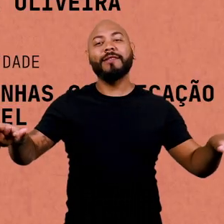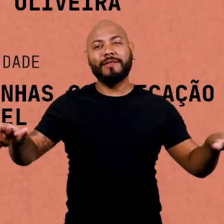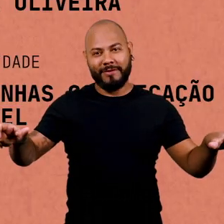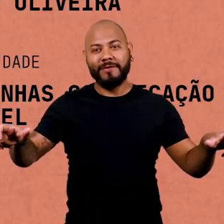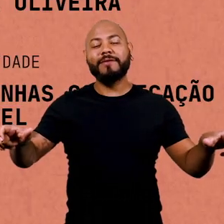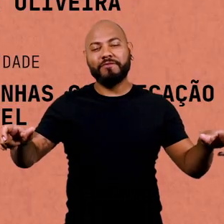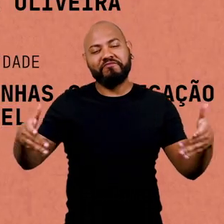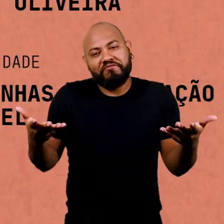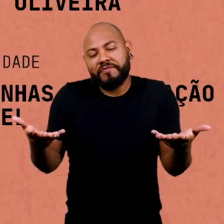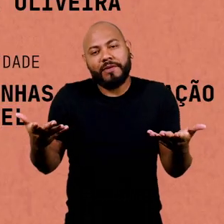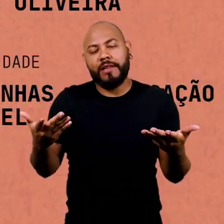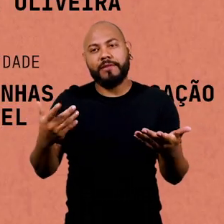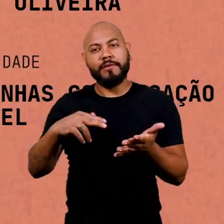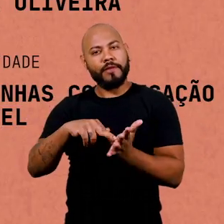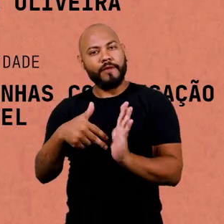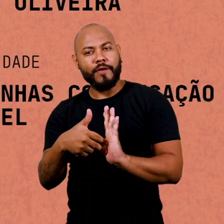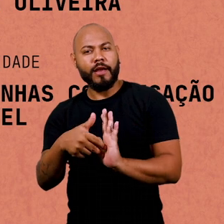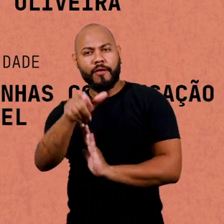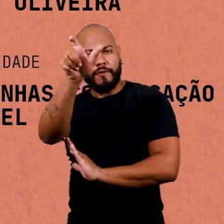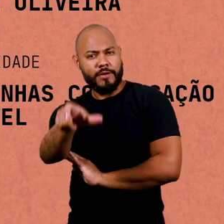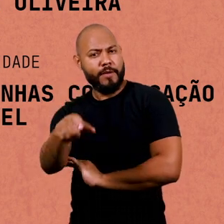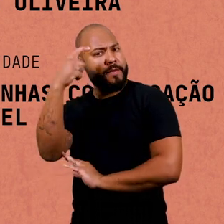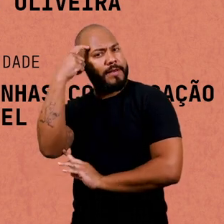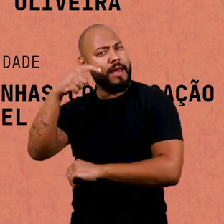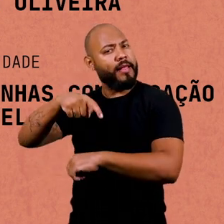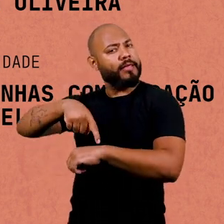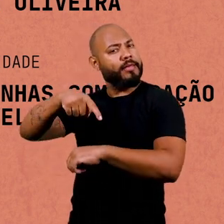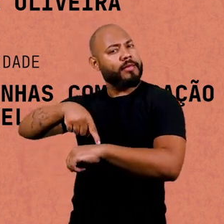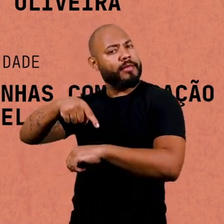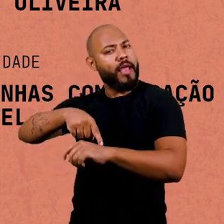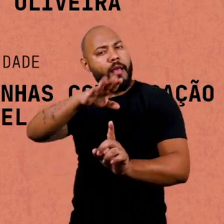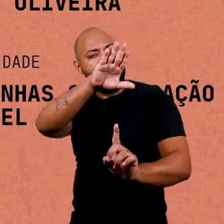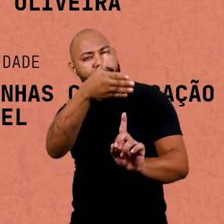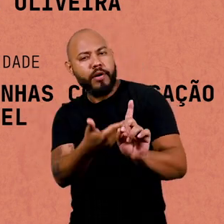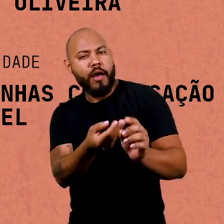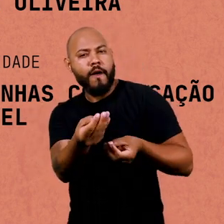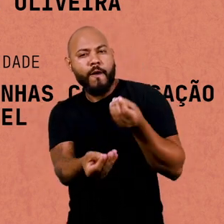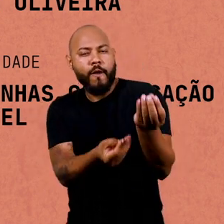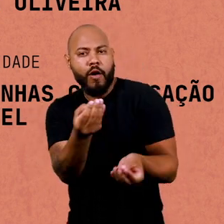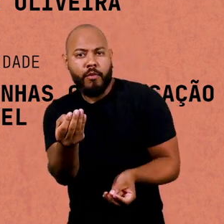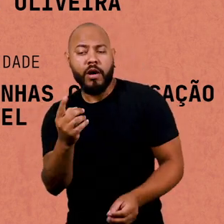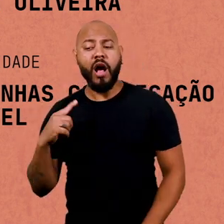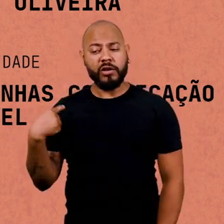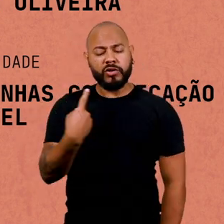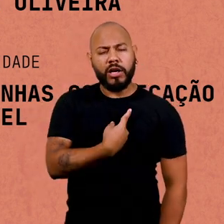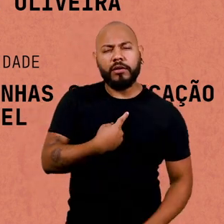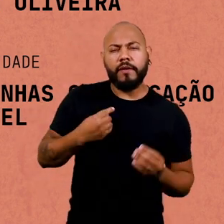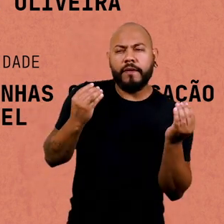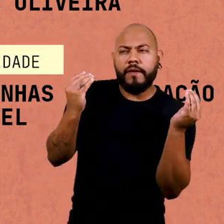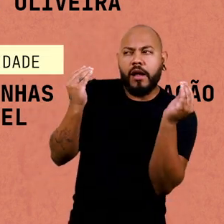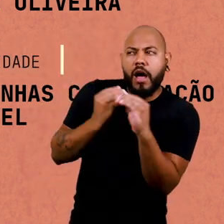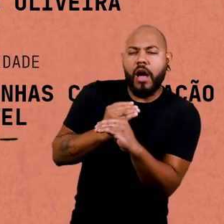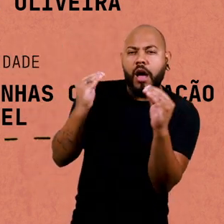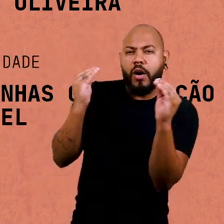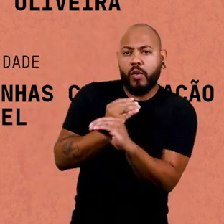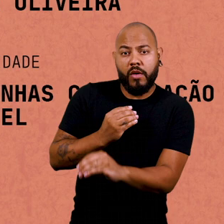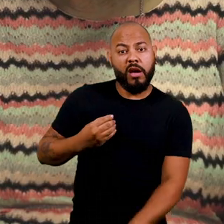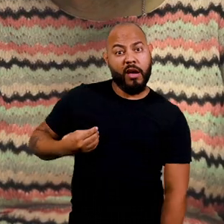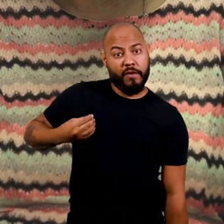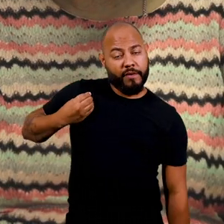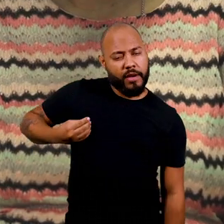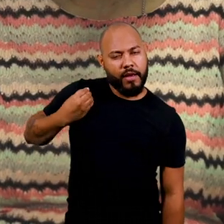é você, na verdade, pensar no tempo. O quanto que nós somos frágeis. Vida é para